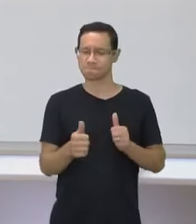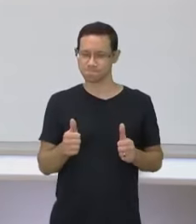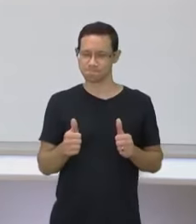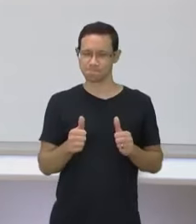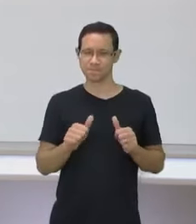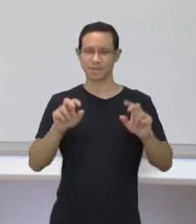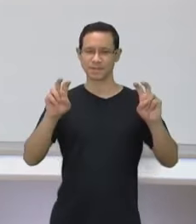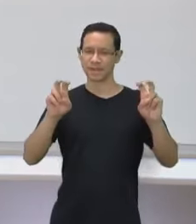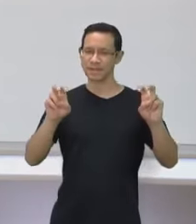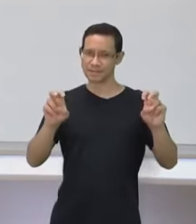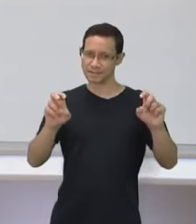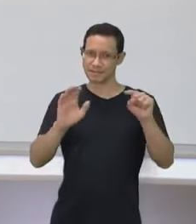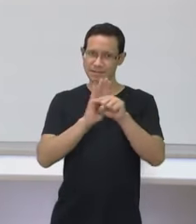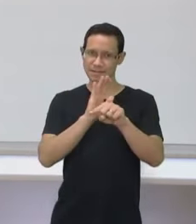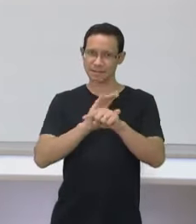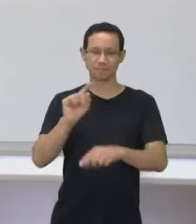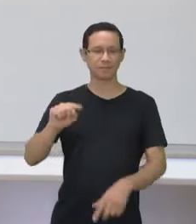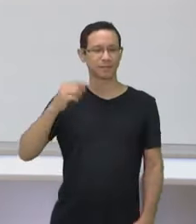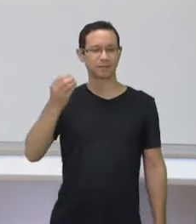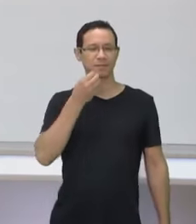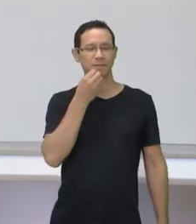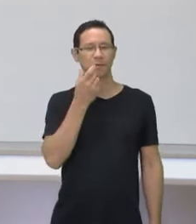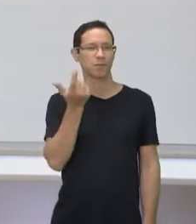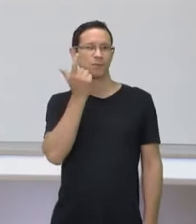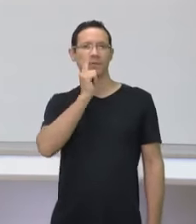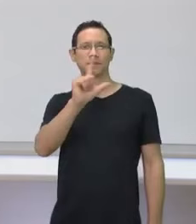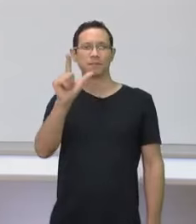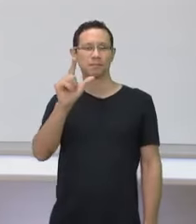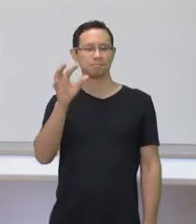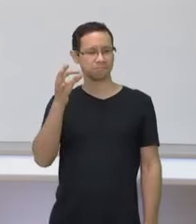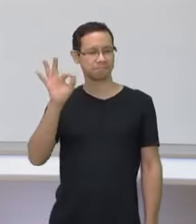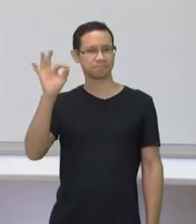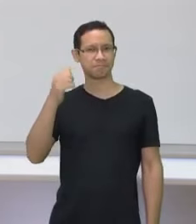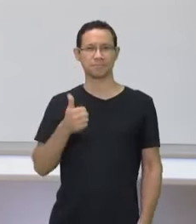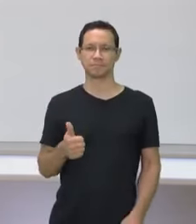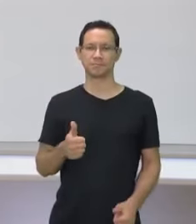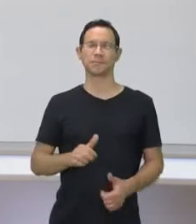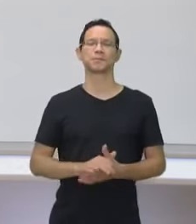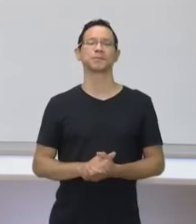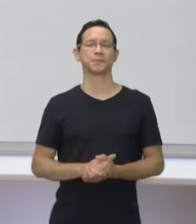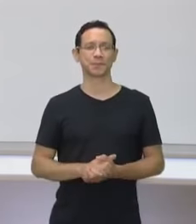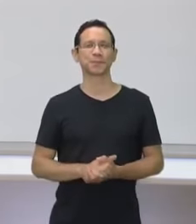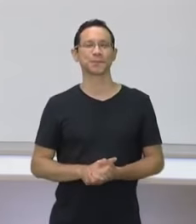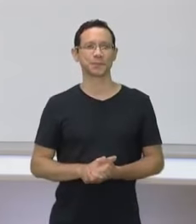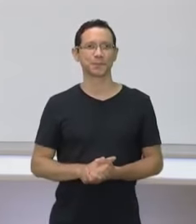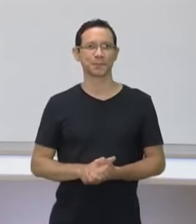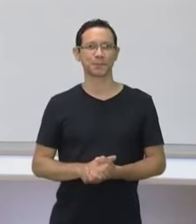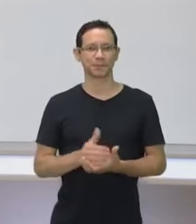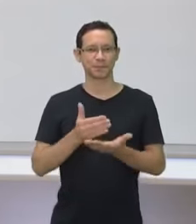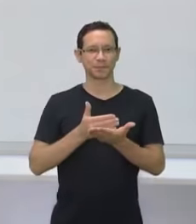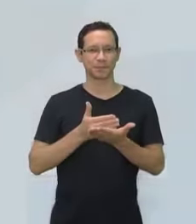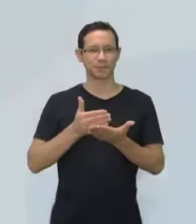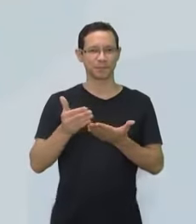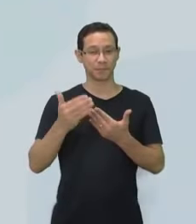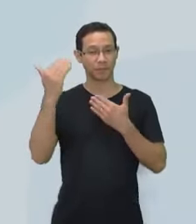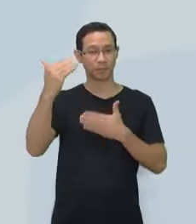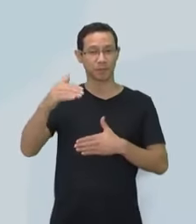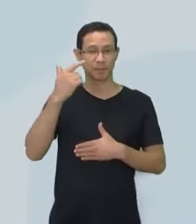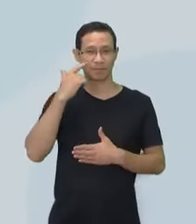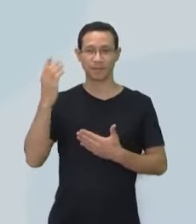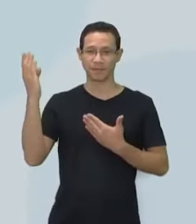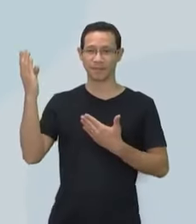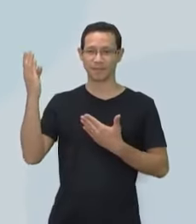questão, para, numa próxima oportunidade, conseguir se sair melhor, ok? Vamos então começar. A capa da prova está aí para